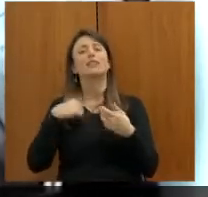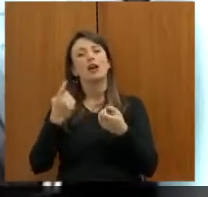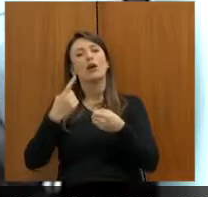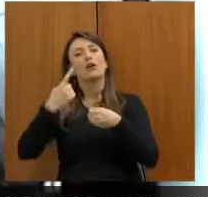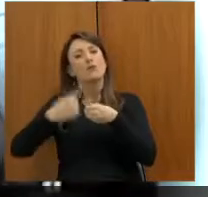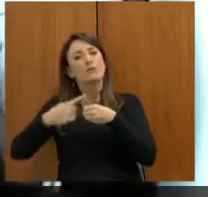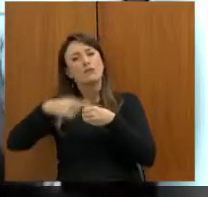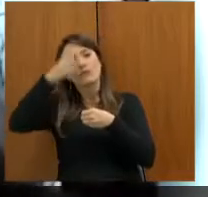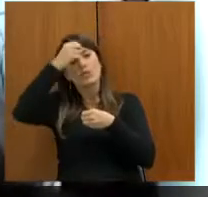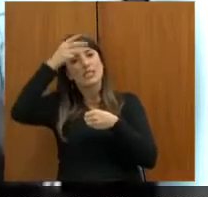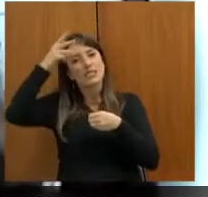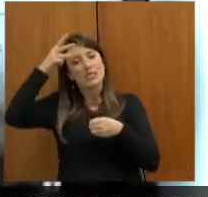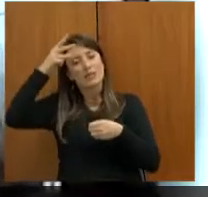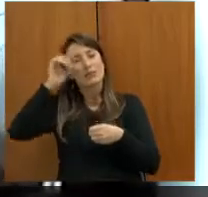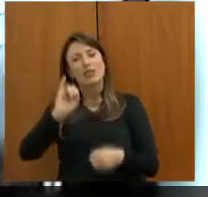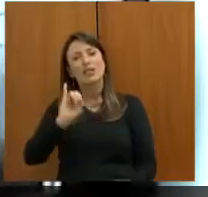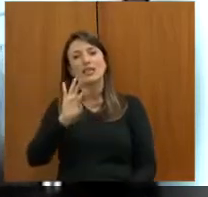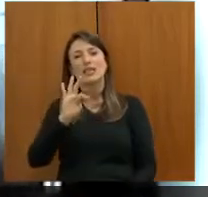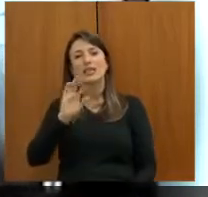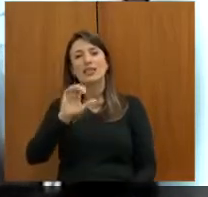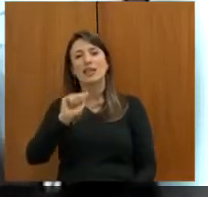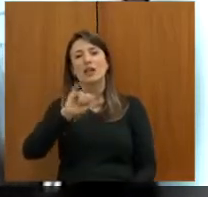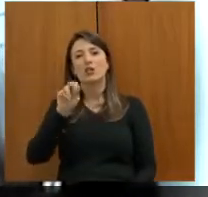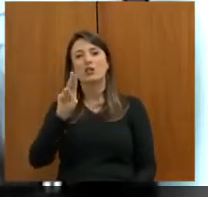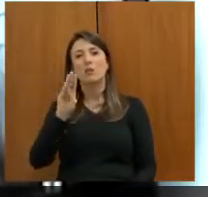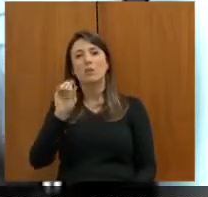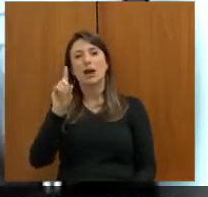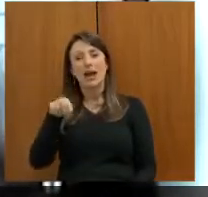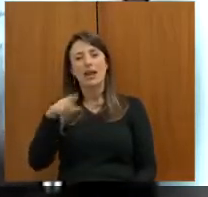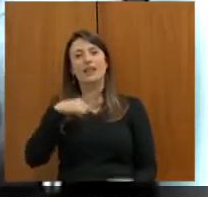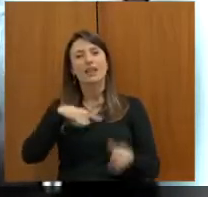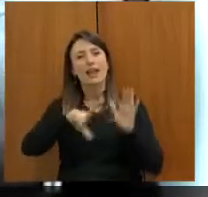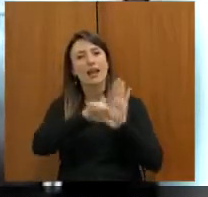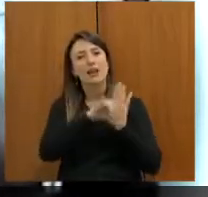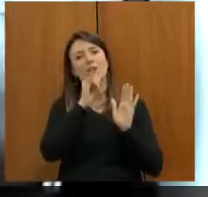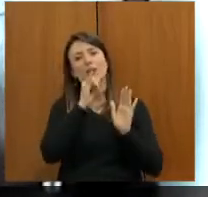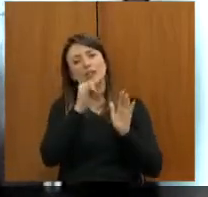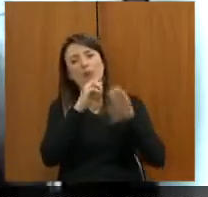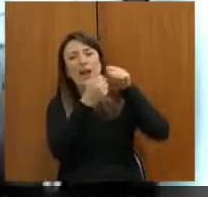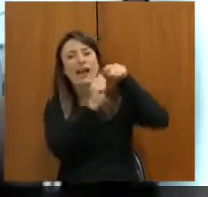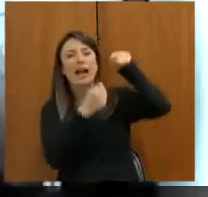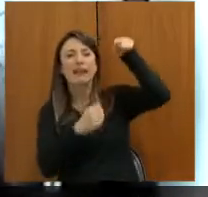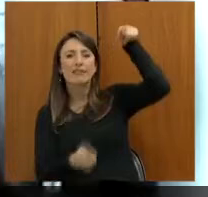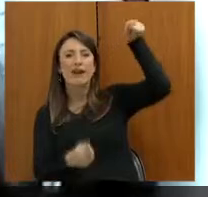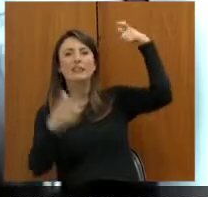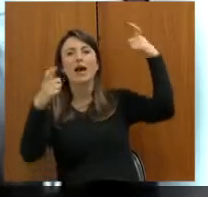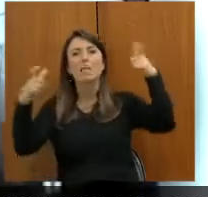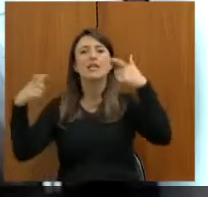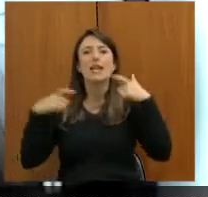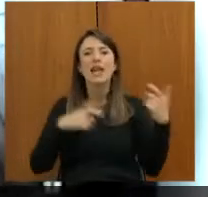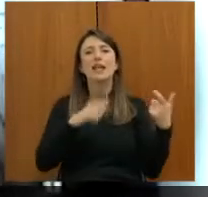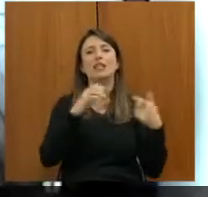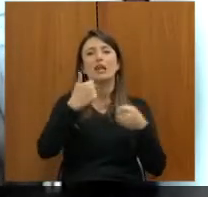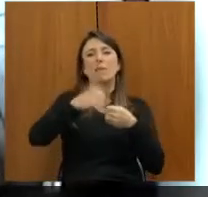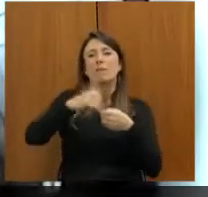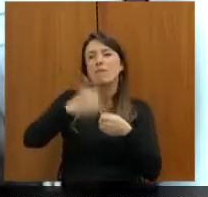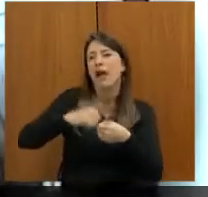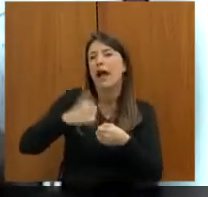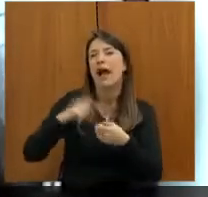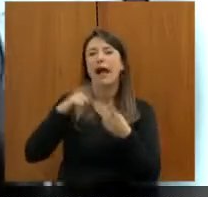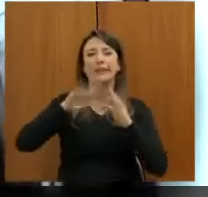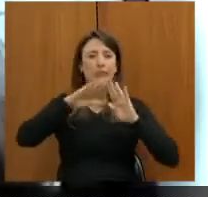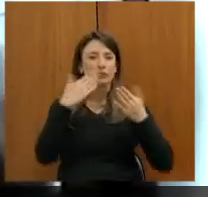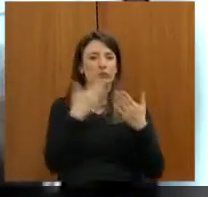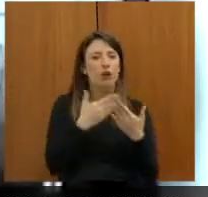de Itajubá por exemplo de cartazes em ambiente de bares escolas estão para denúncia